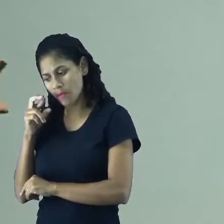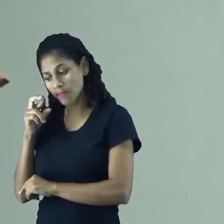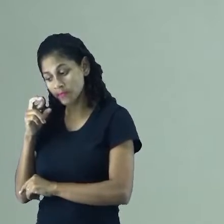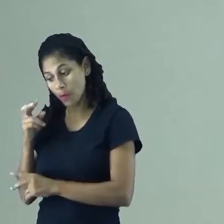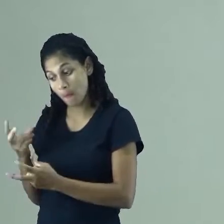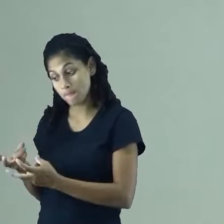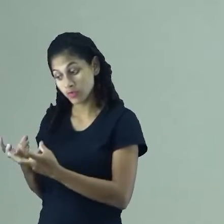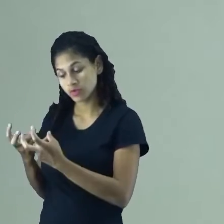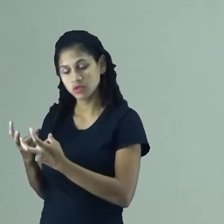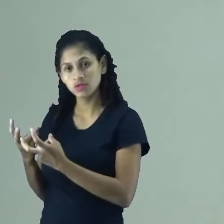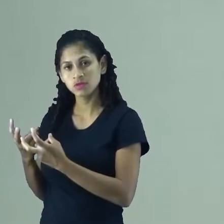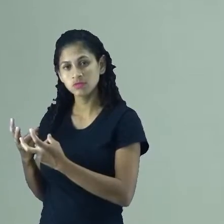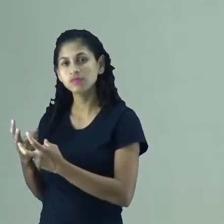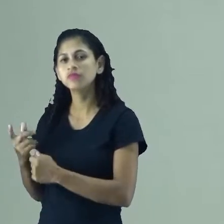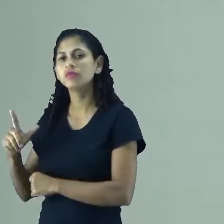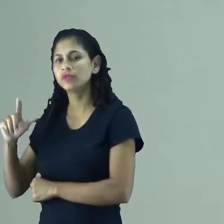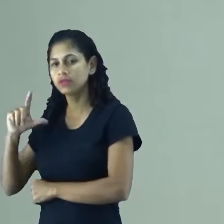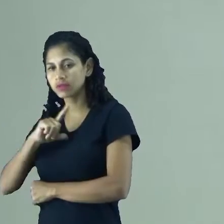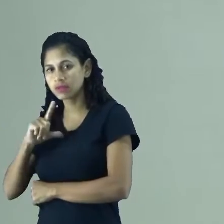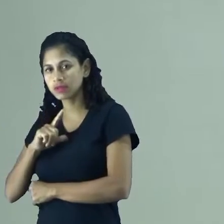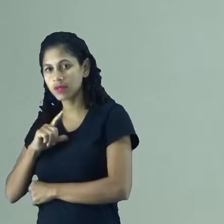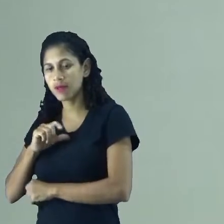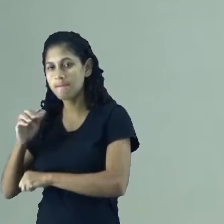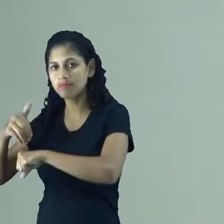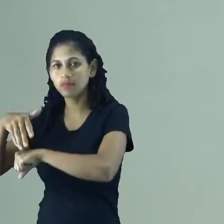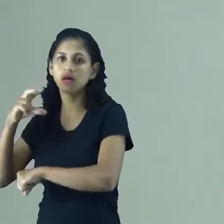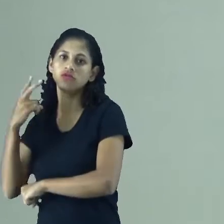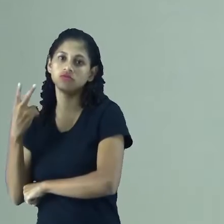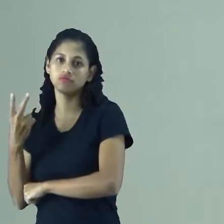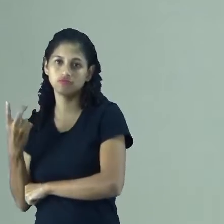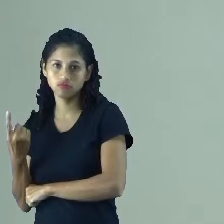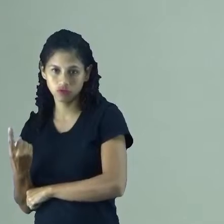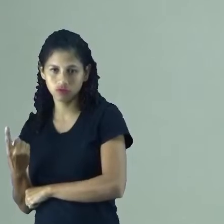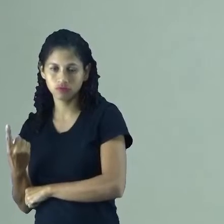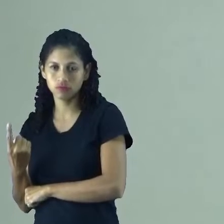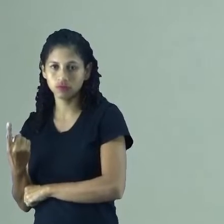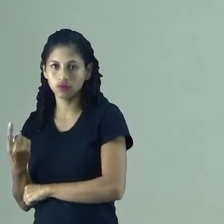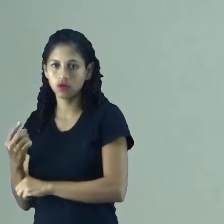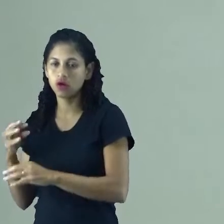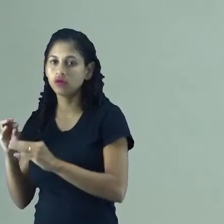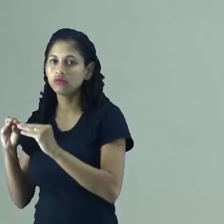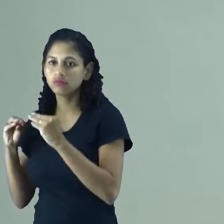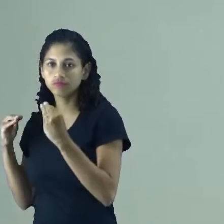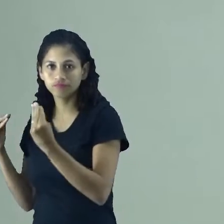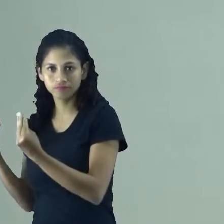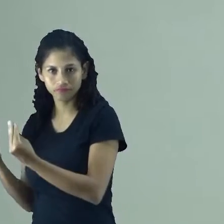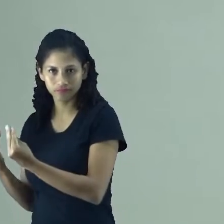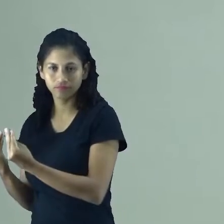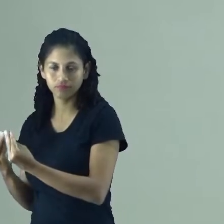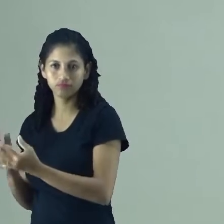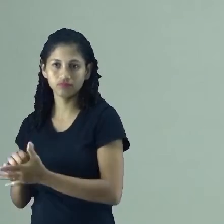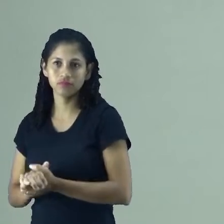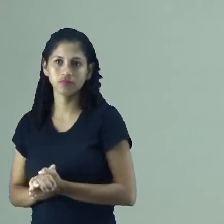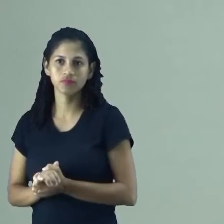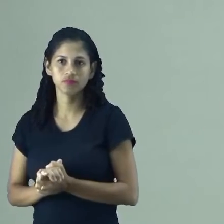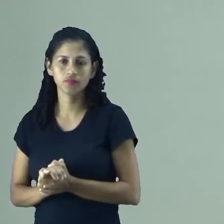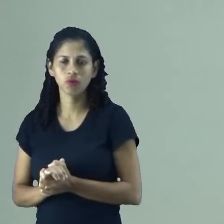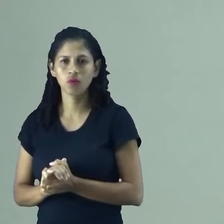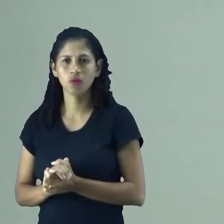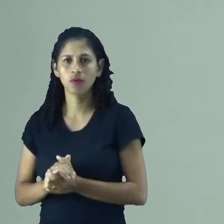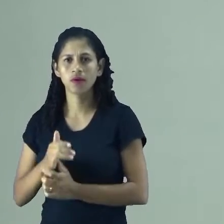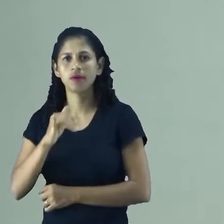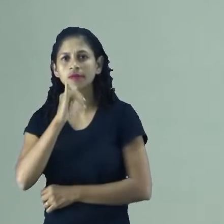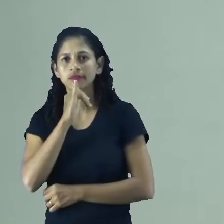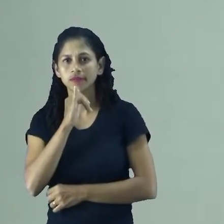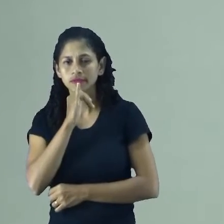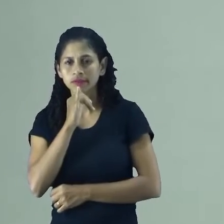fase, porque certamente ali envolve substâncias que podem ter, densidades diferentes. Um exemplo de